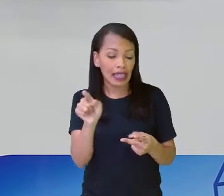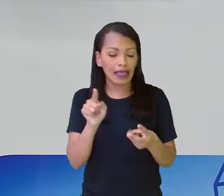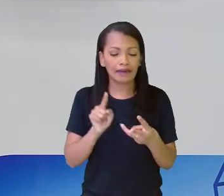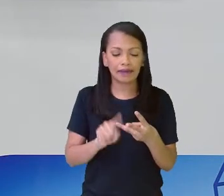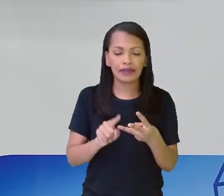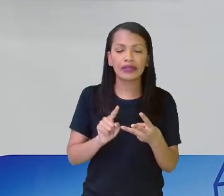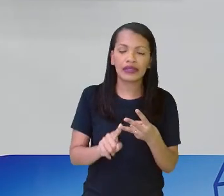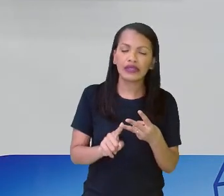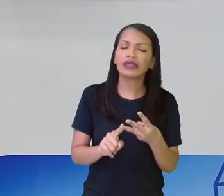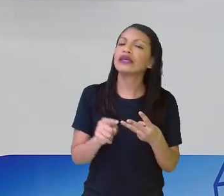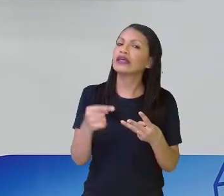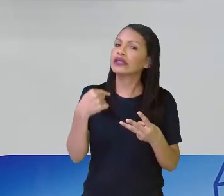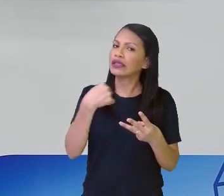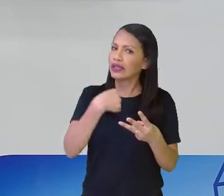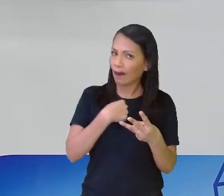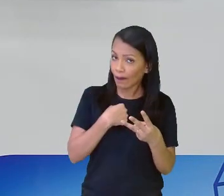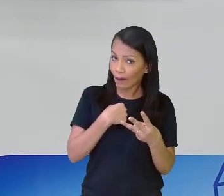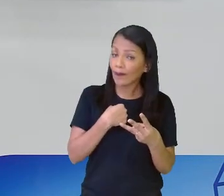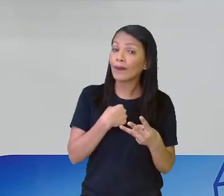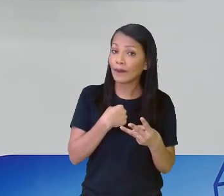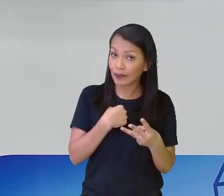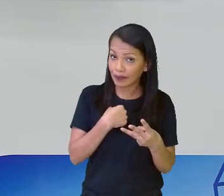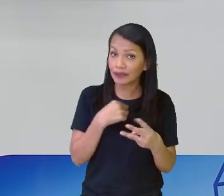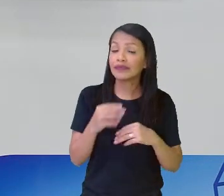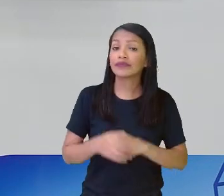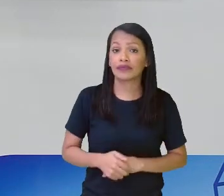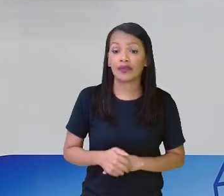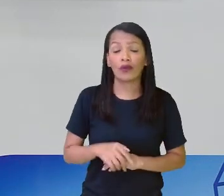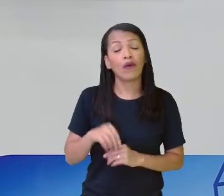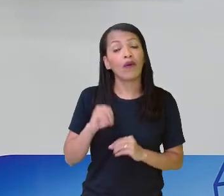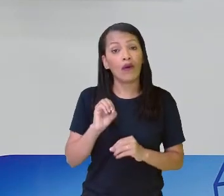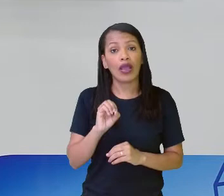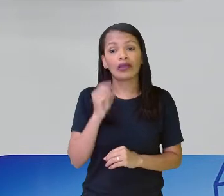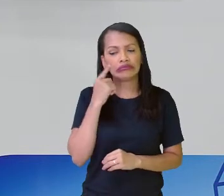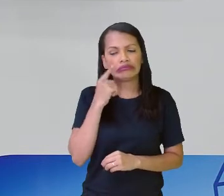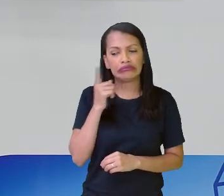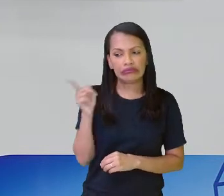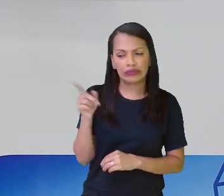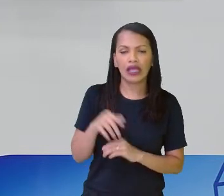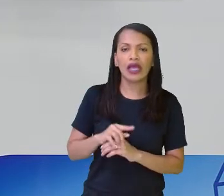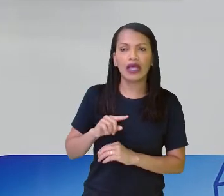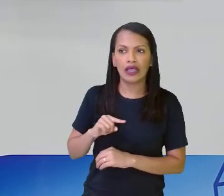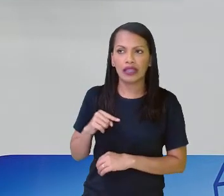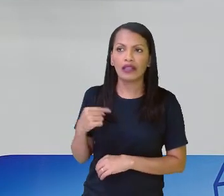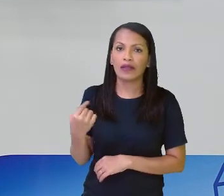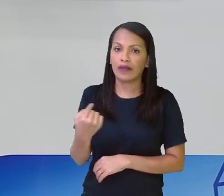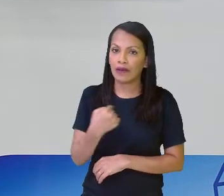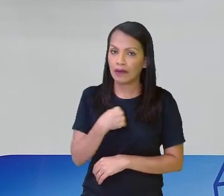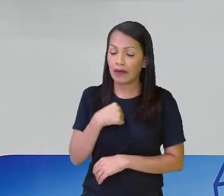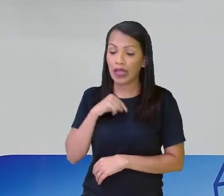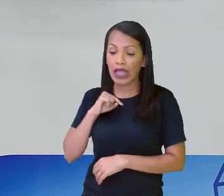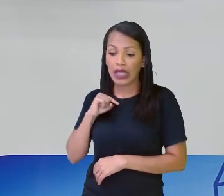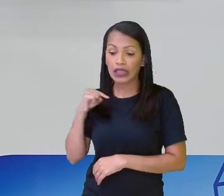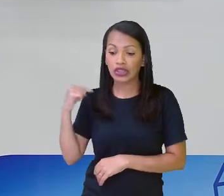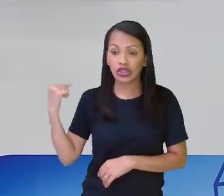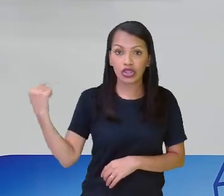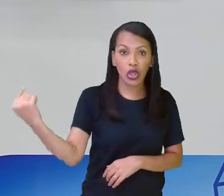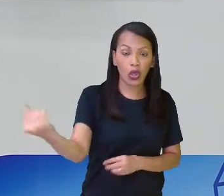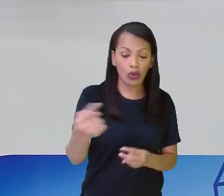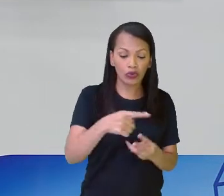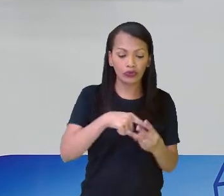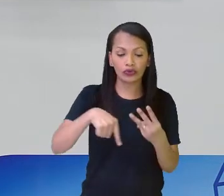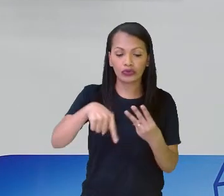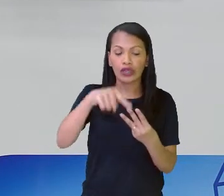posso tirar o nome de nós três e colocar nós, apesar que eu já tenho colocado eu, né, que é pronome. Mas eu posso tirar os